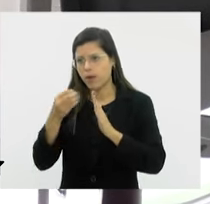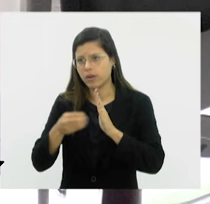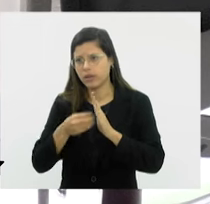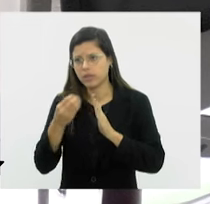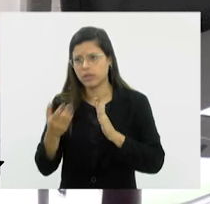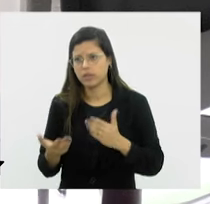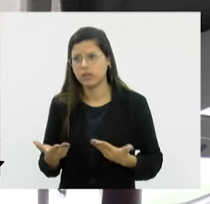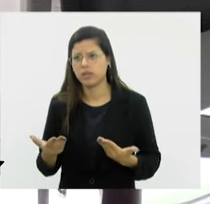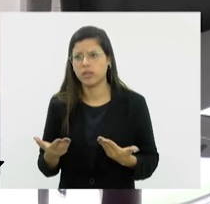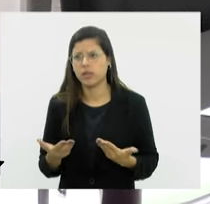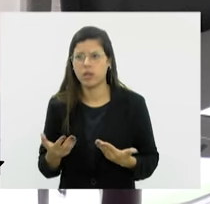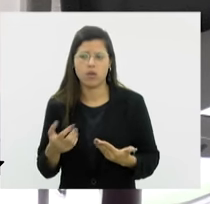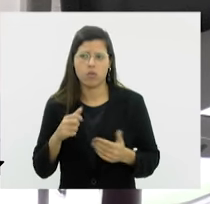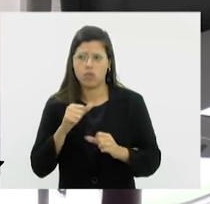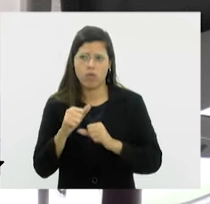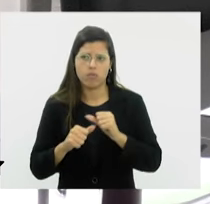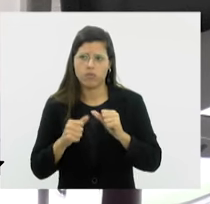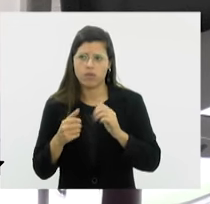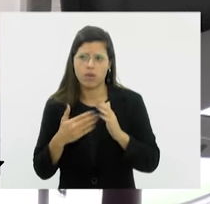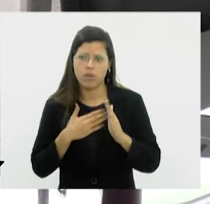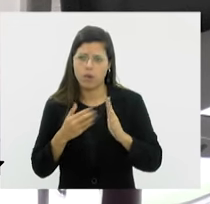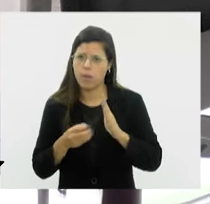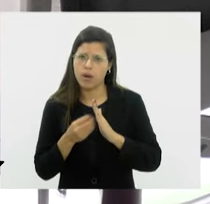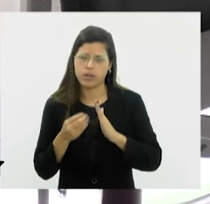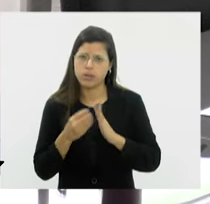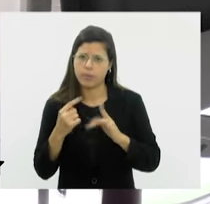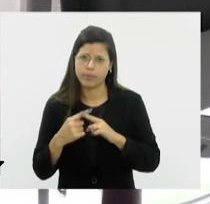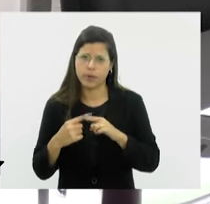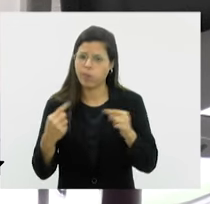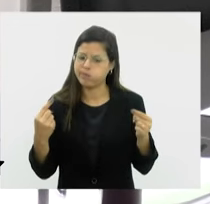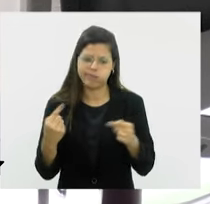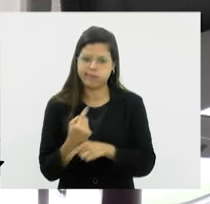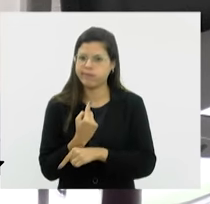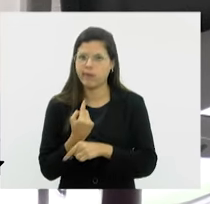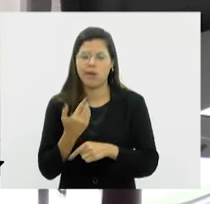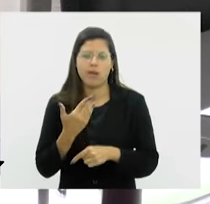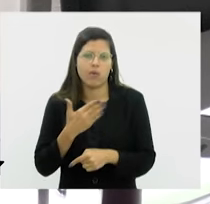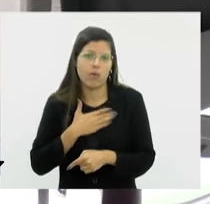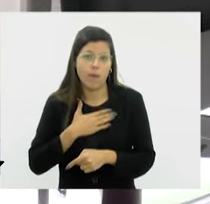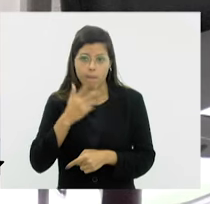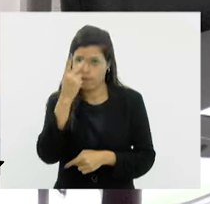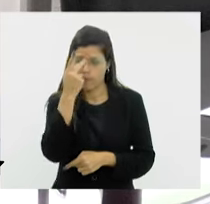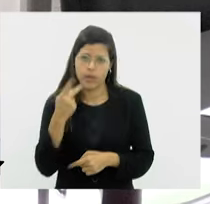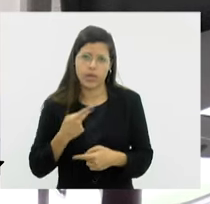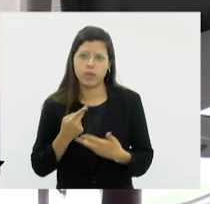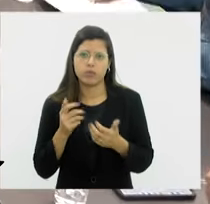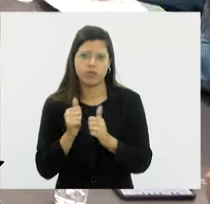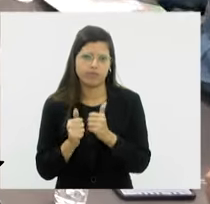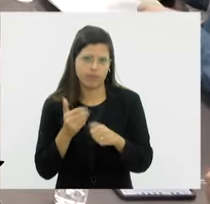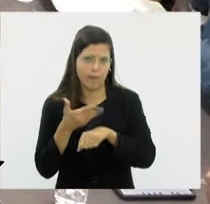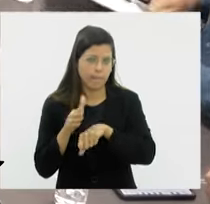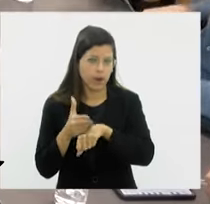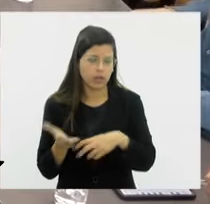tal, nesse caso não vou mudar, porque eu estaria sendo incoerente com a própria prática esportiva da qual me filio. Deputado Luiz Paulo. Só uma parte. Eu acabei